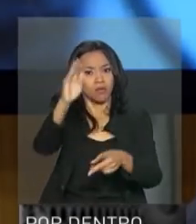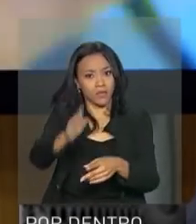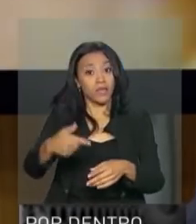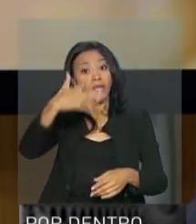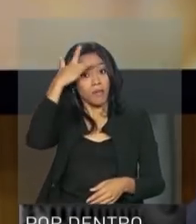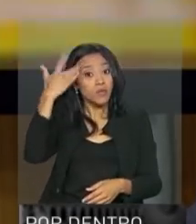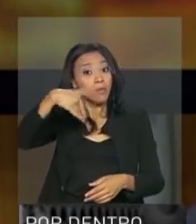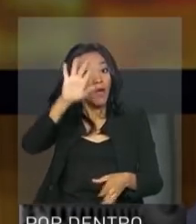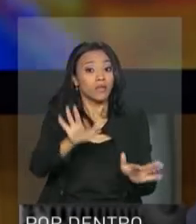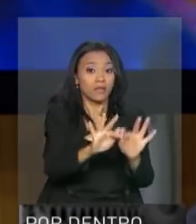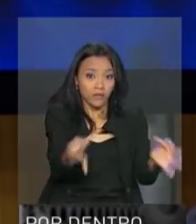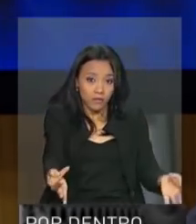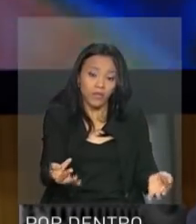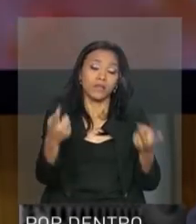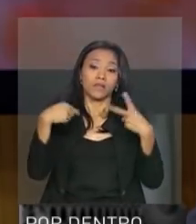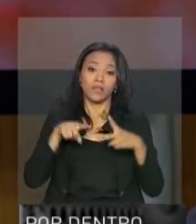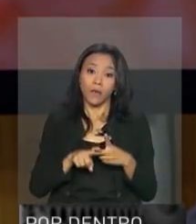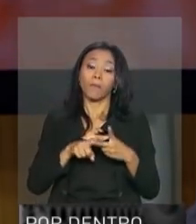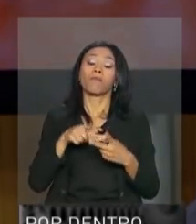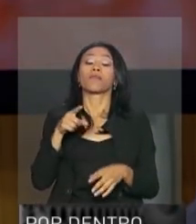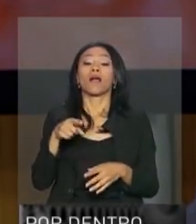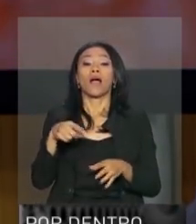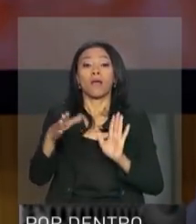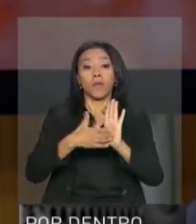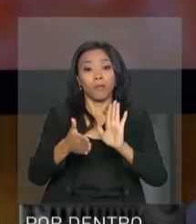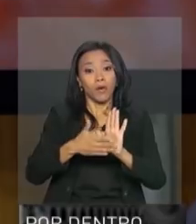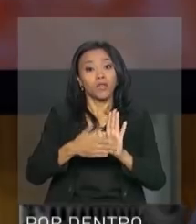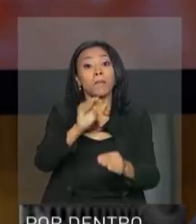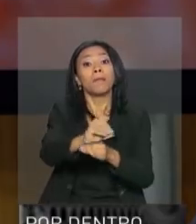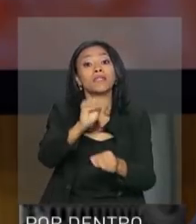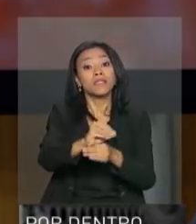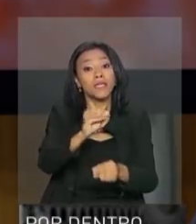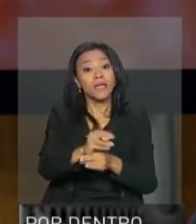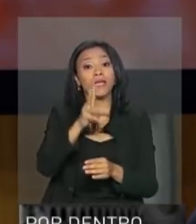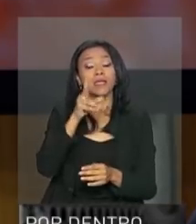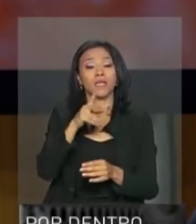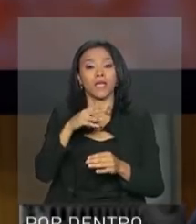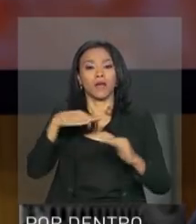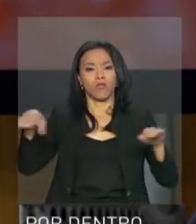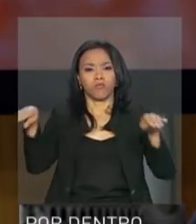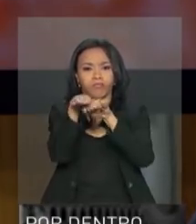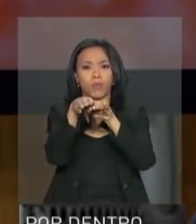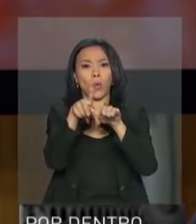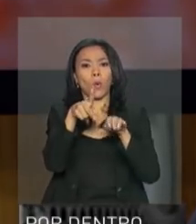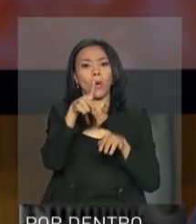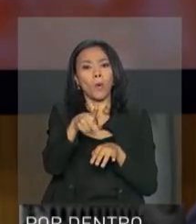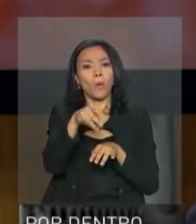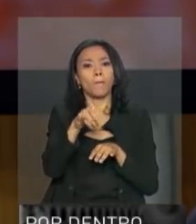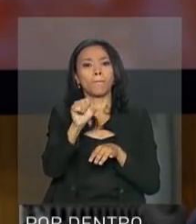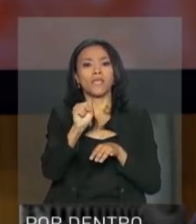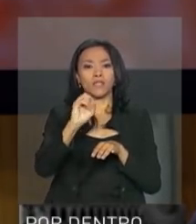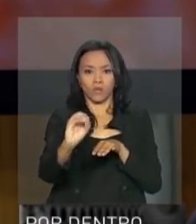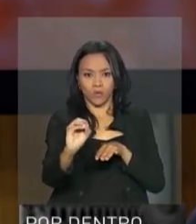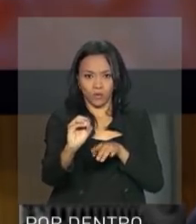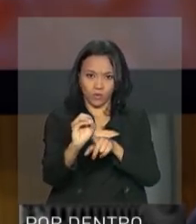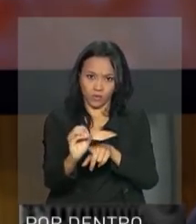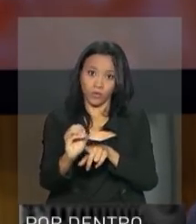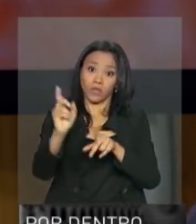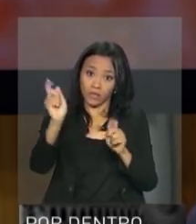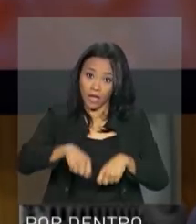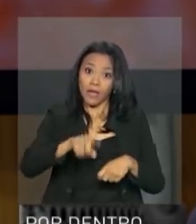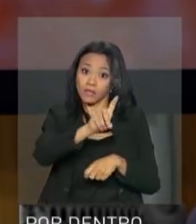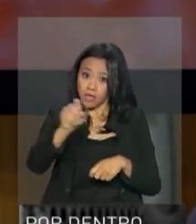humildes. A reforma da Previdência preserva o piso do salário mínimo e faz com que essas pessoas consequentemente, se aposentem com 100% do que